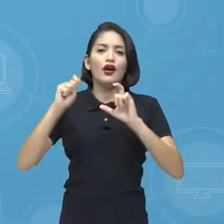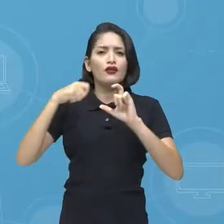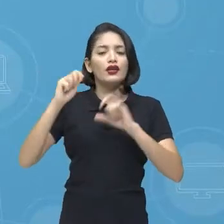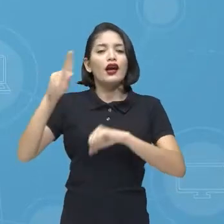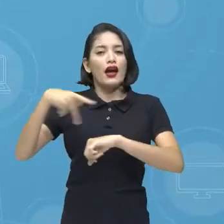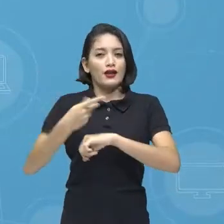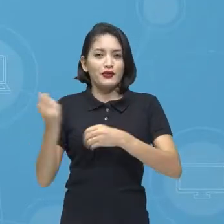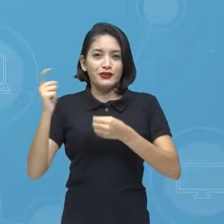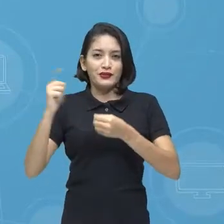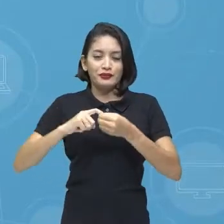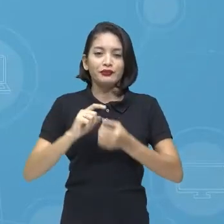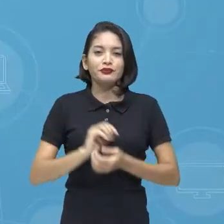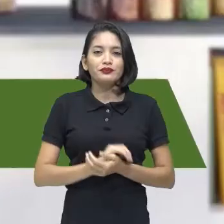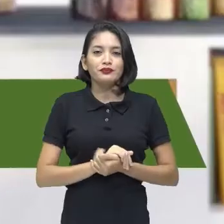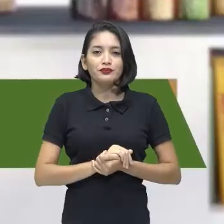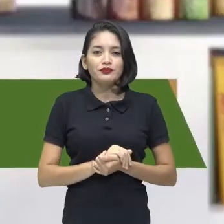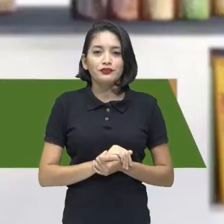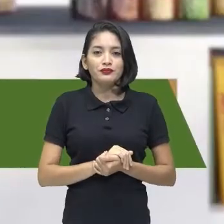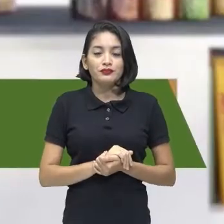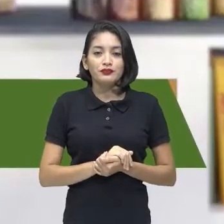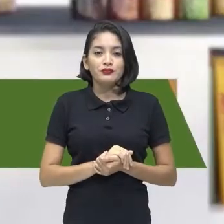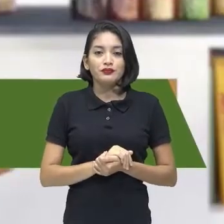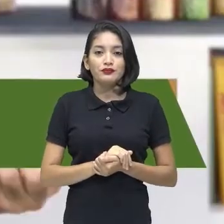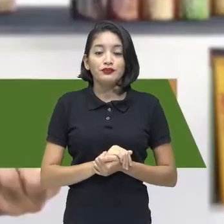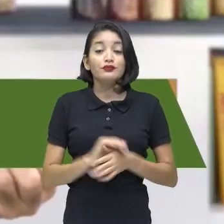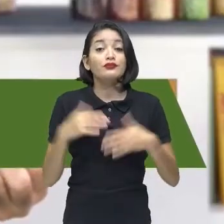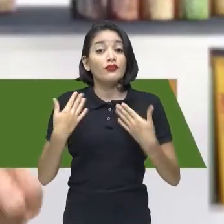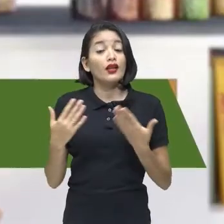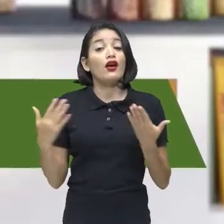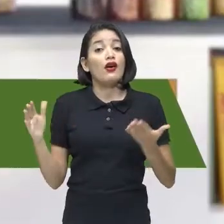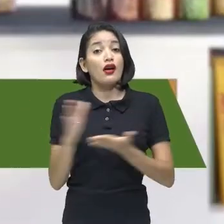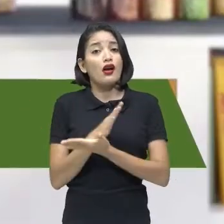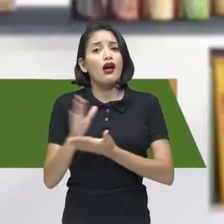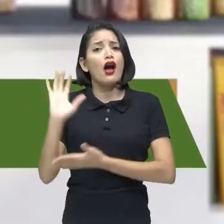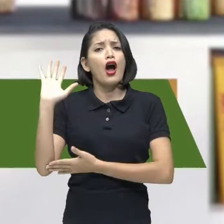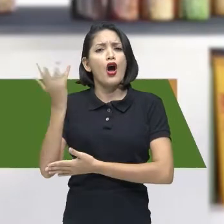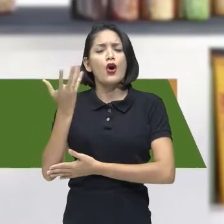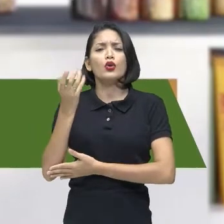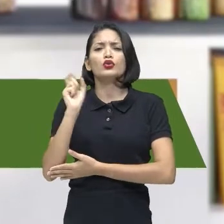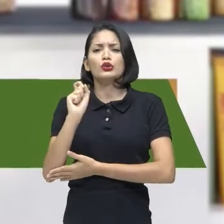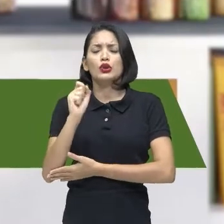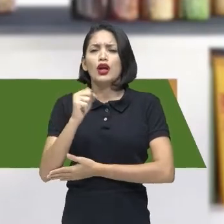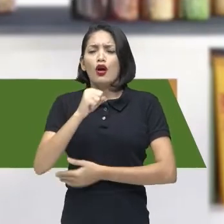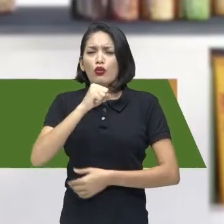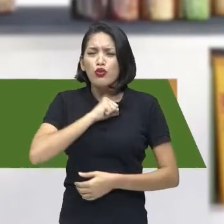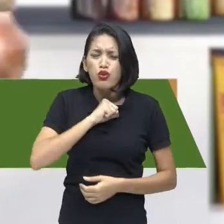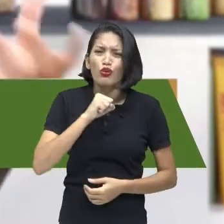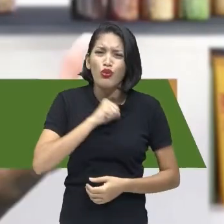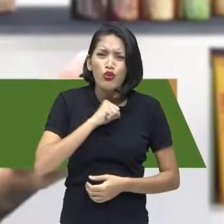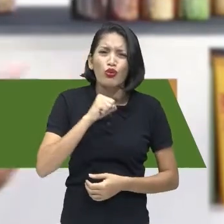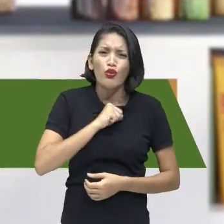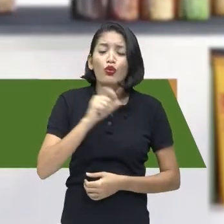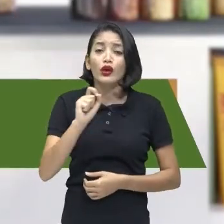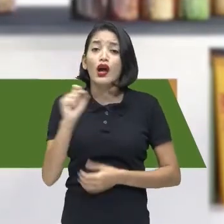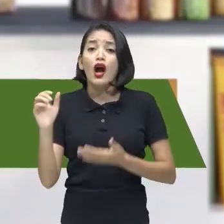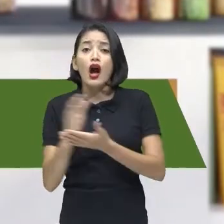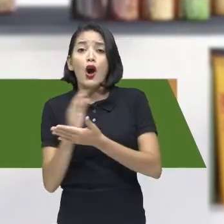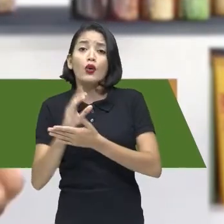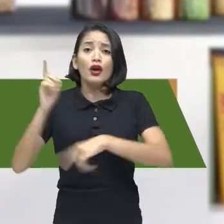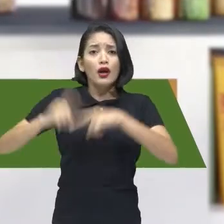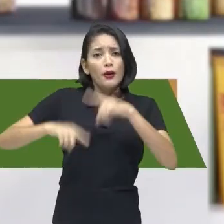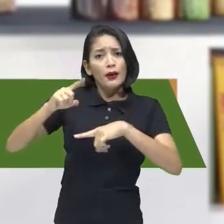daqui a pouco a gente volta. Então, às vezes pode acontecer de nós nos engasgarmos com alguns objetos,